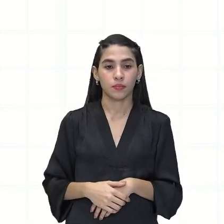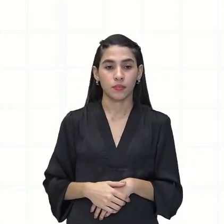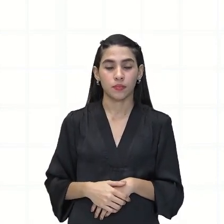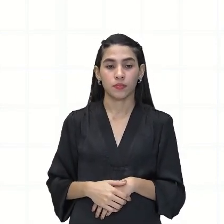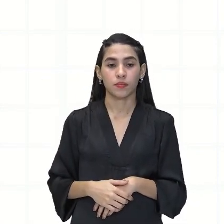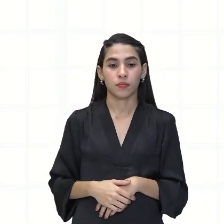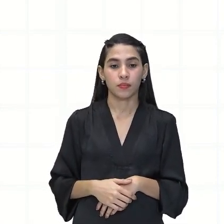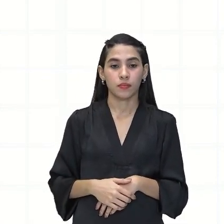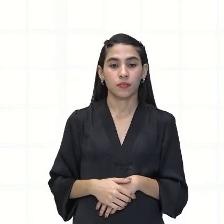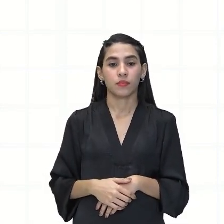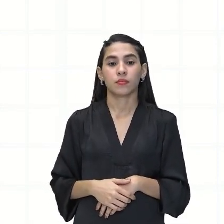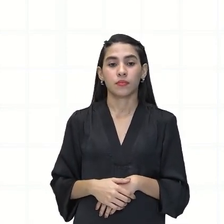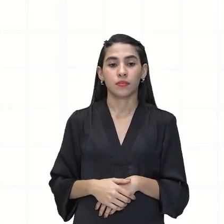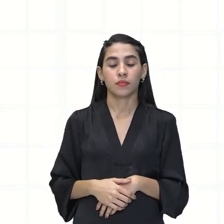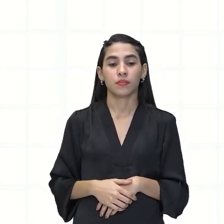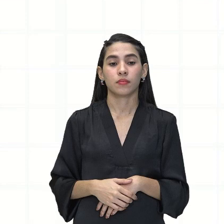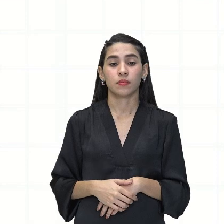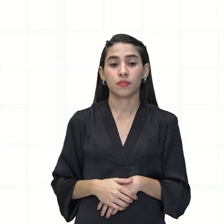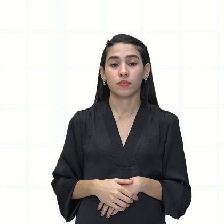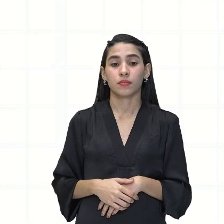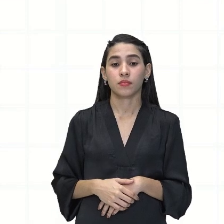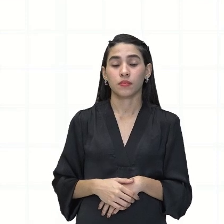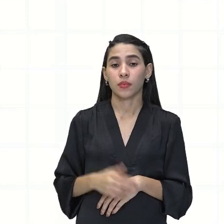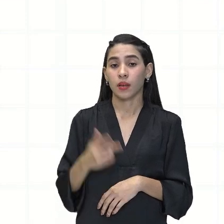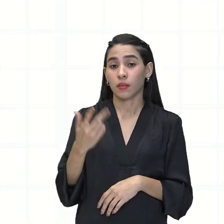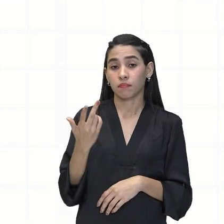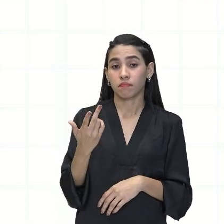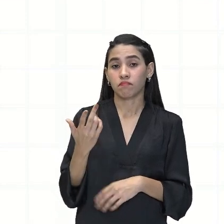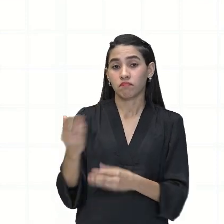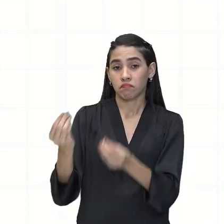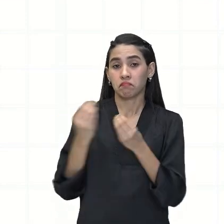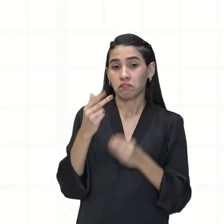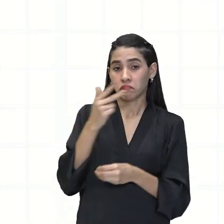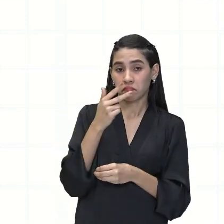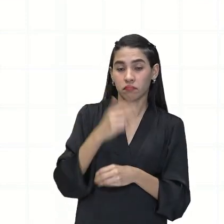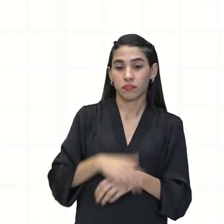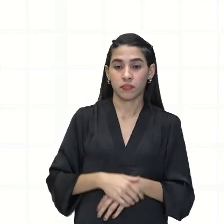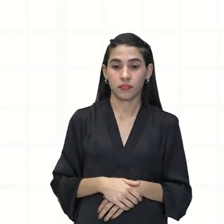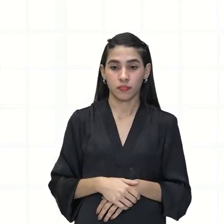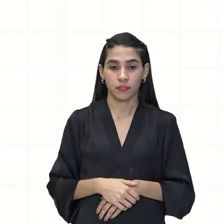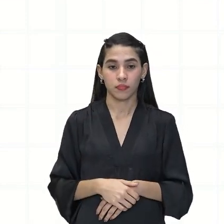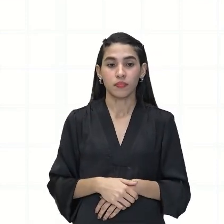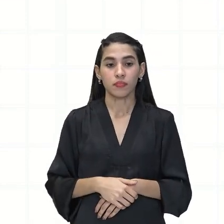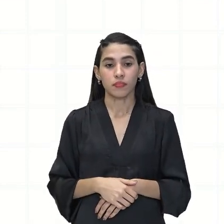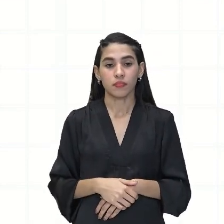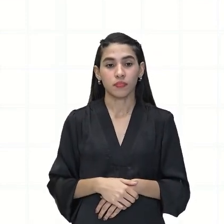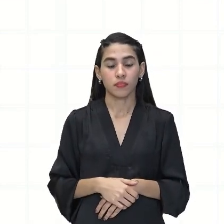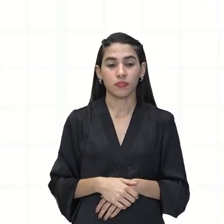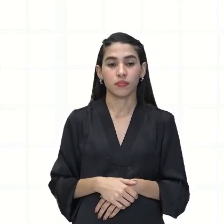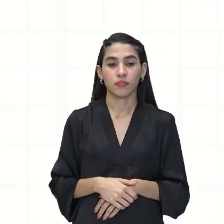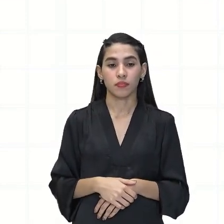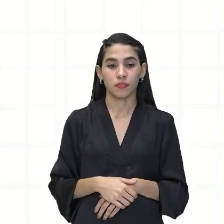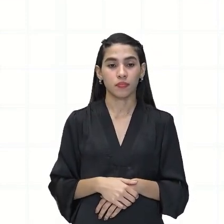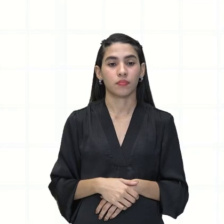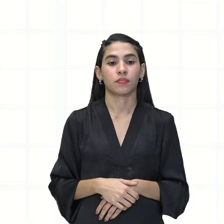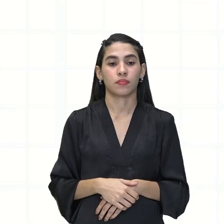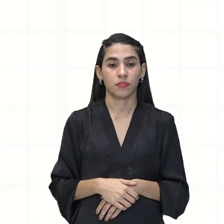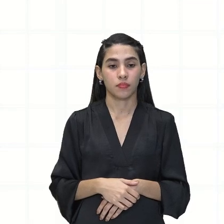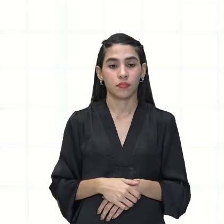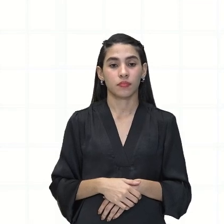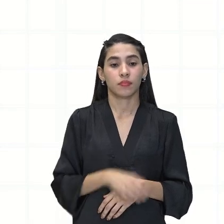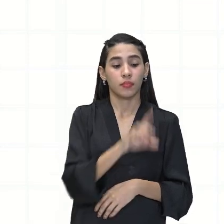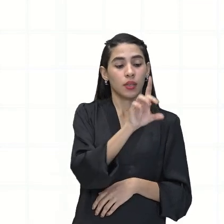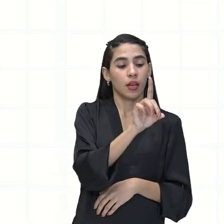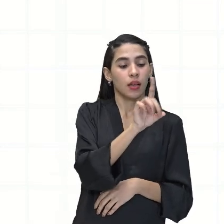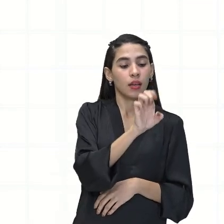exemplo. Dê-me um cigarro. Lá do nosso poema, né? Novamente, ó, o